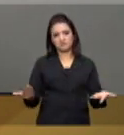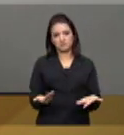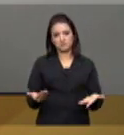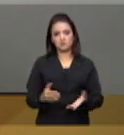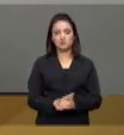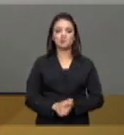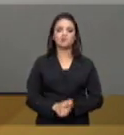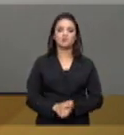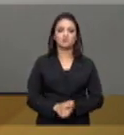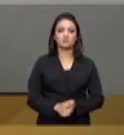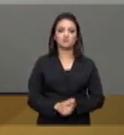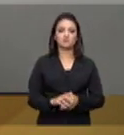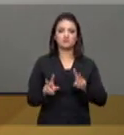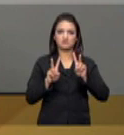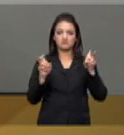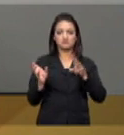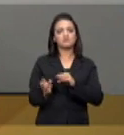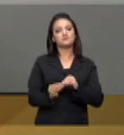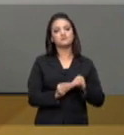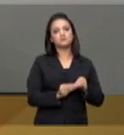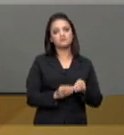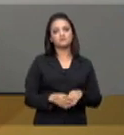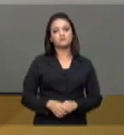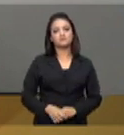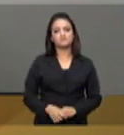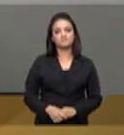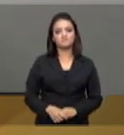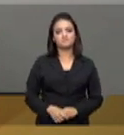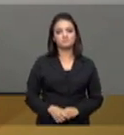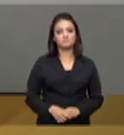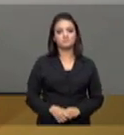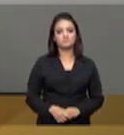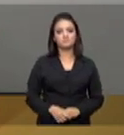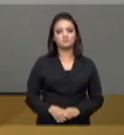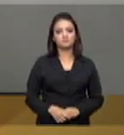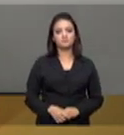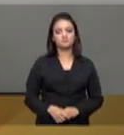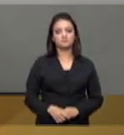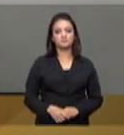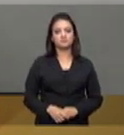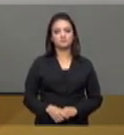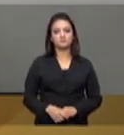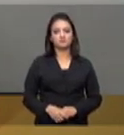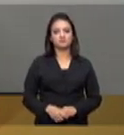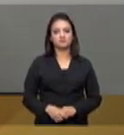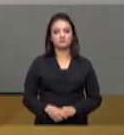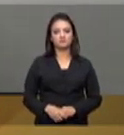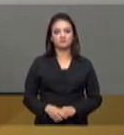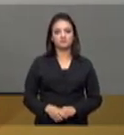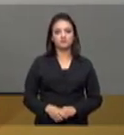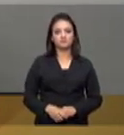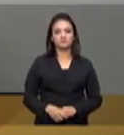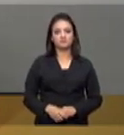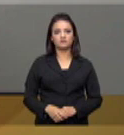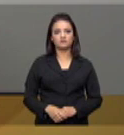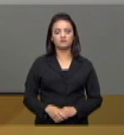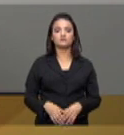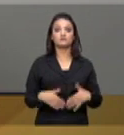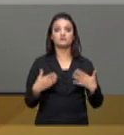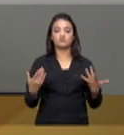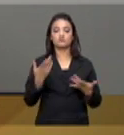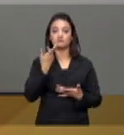primeiro lugar, senhor presidente, senhores ministros, a citação da doutrina